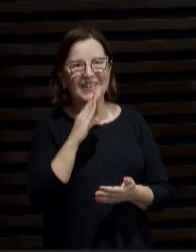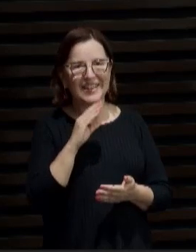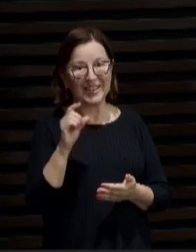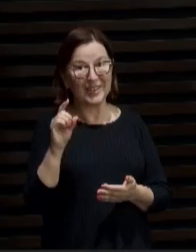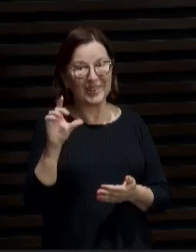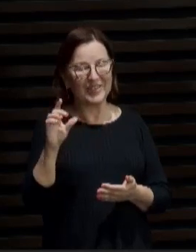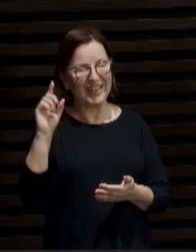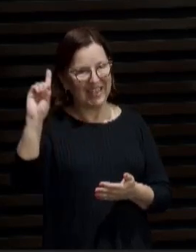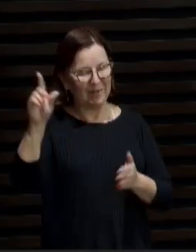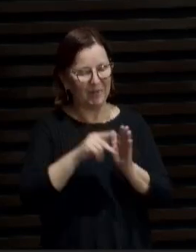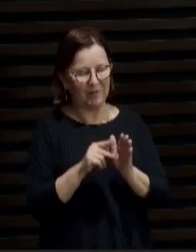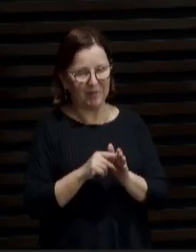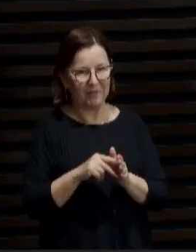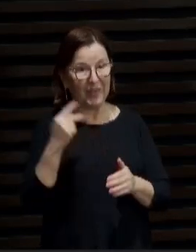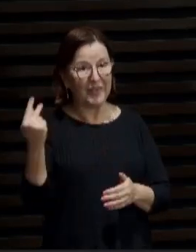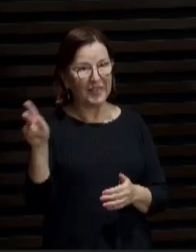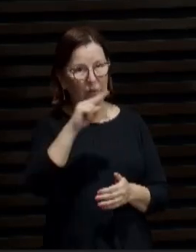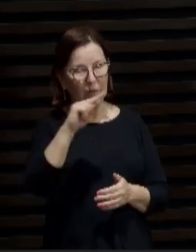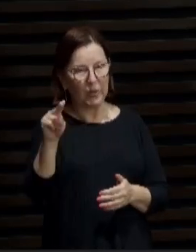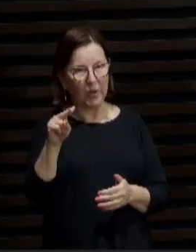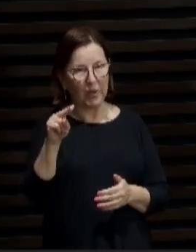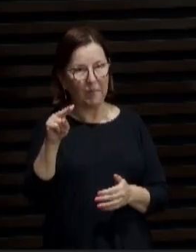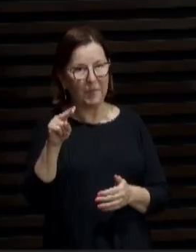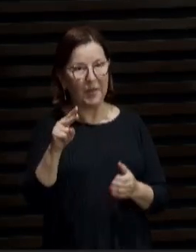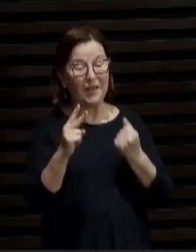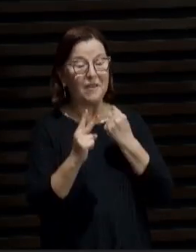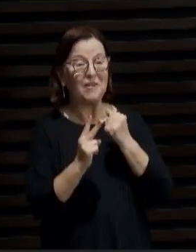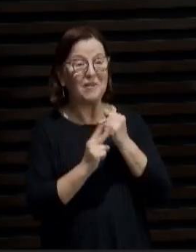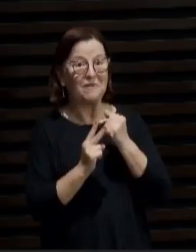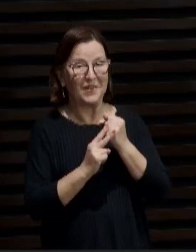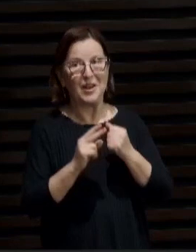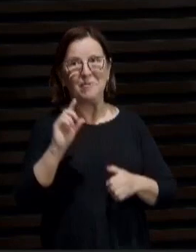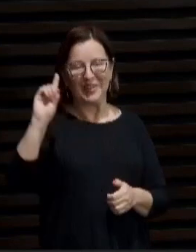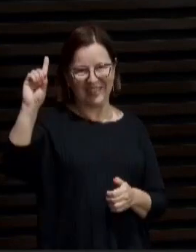sangue, e o seu nome se chama o Verbo de Deus, é o Senhor Jesus.